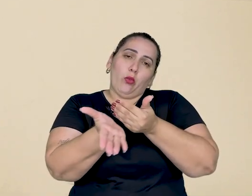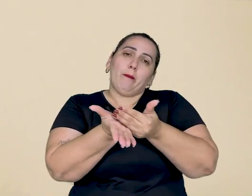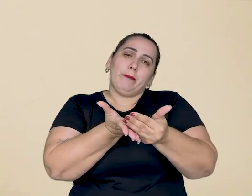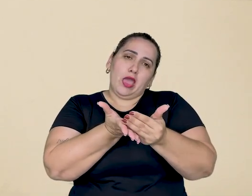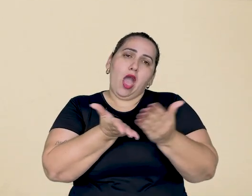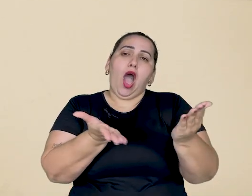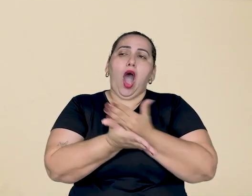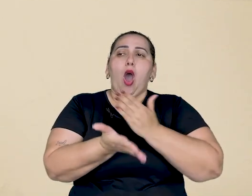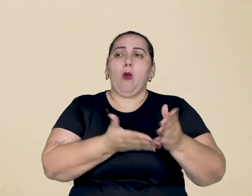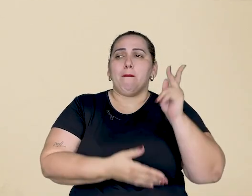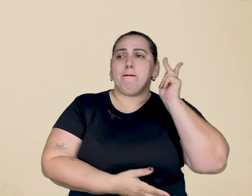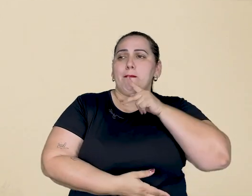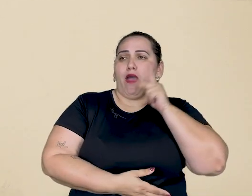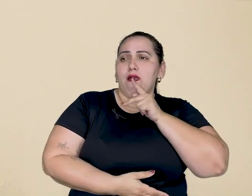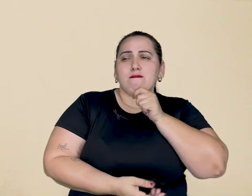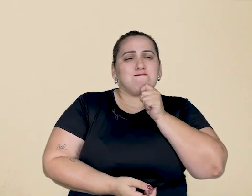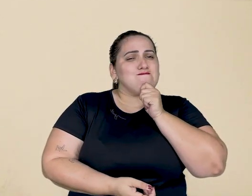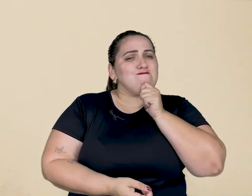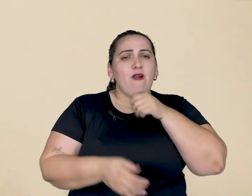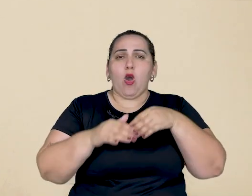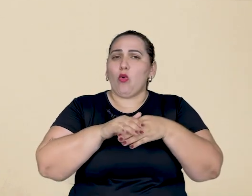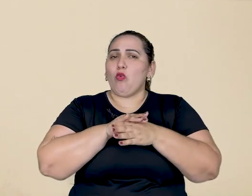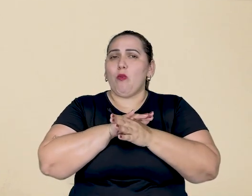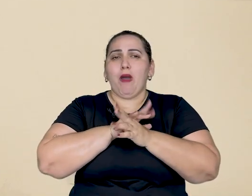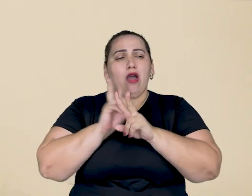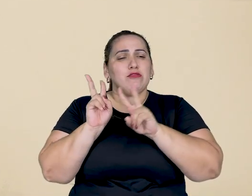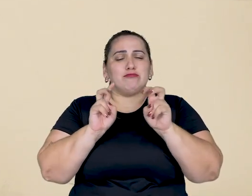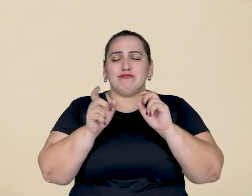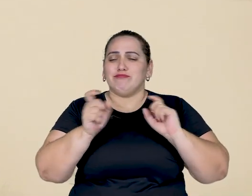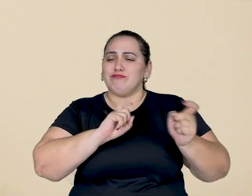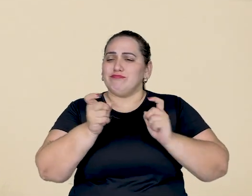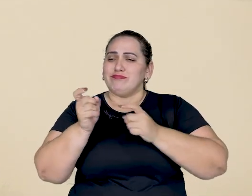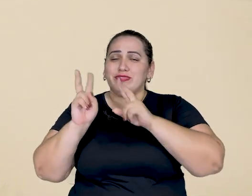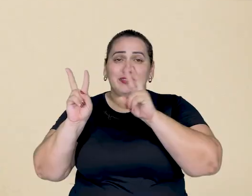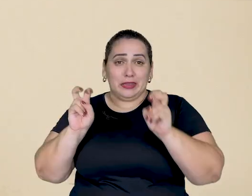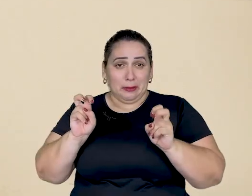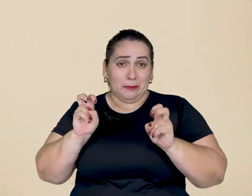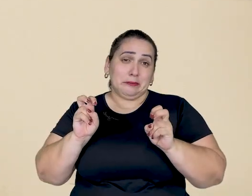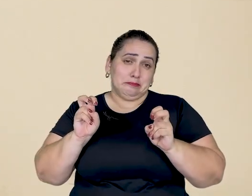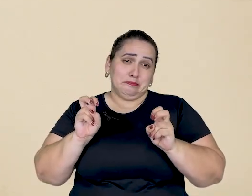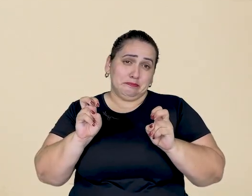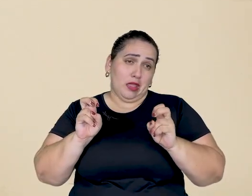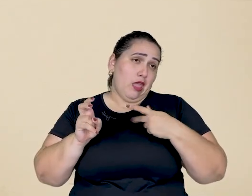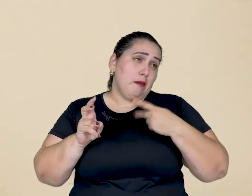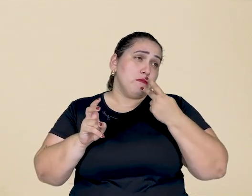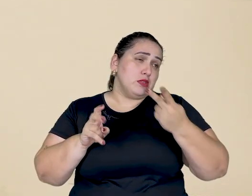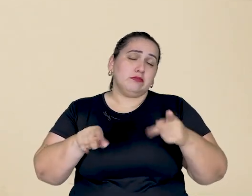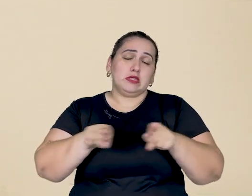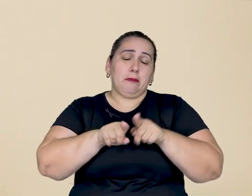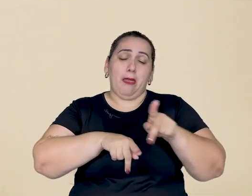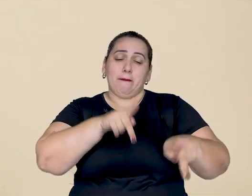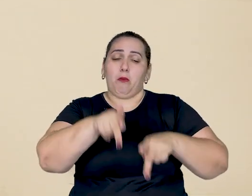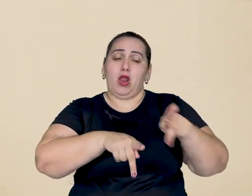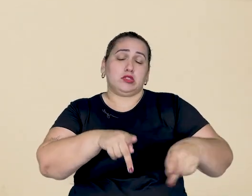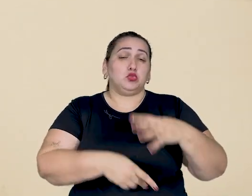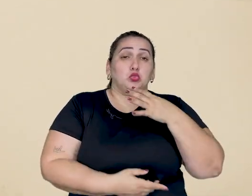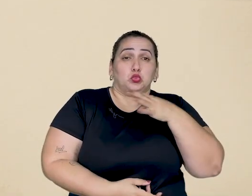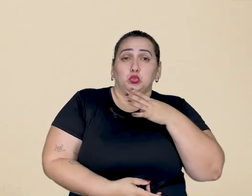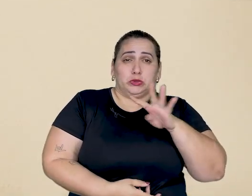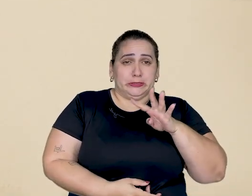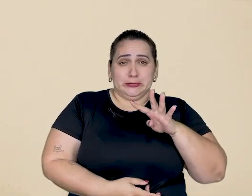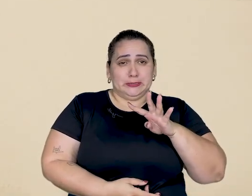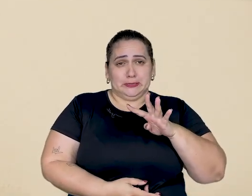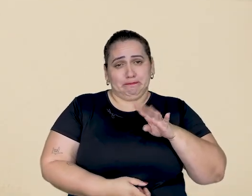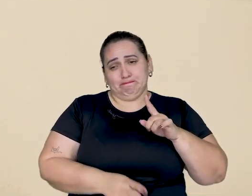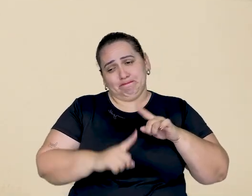Obviamente que nesse começo os partidos políticos ainda não estão acostumados a lidar com essa situação, né? A própria